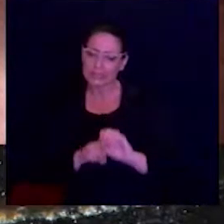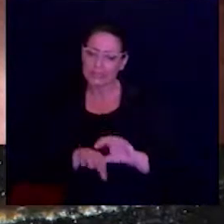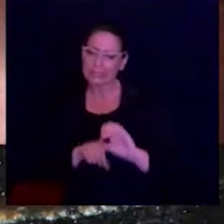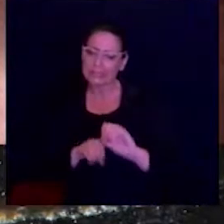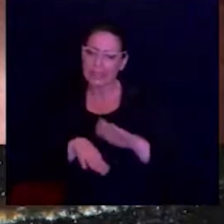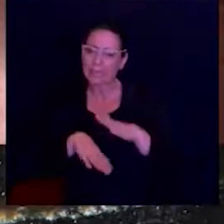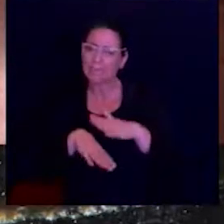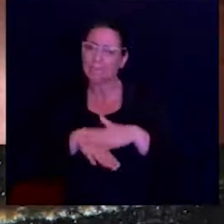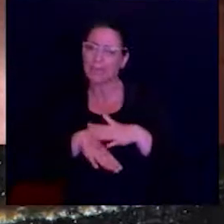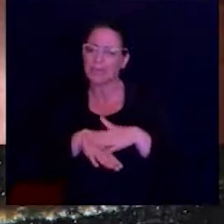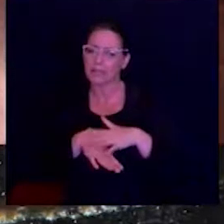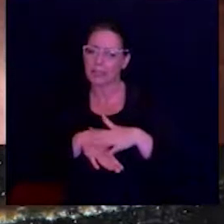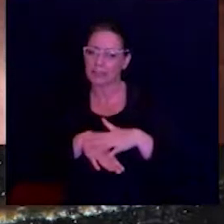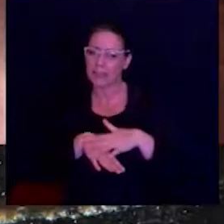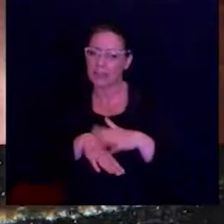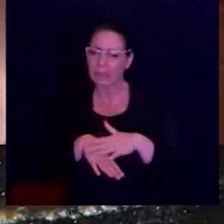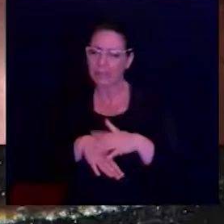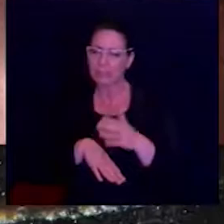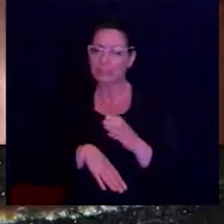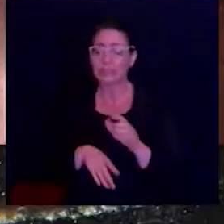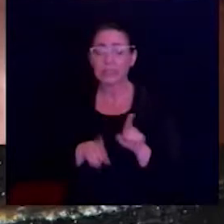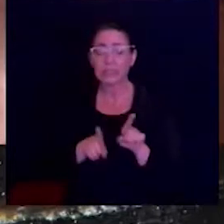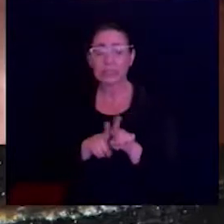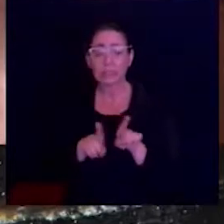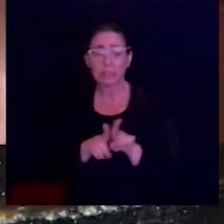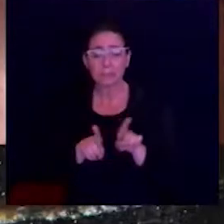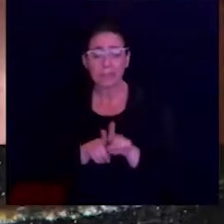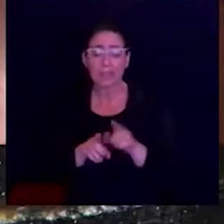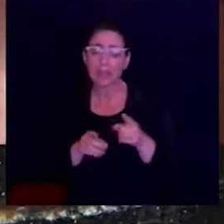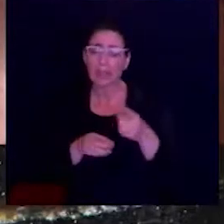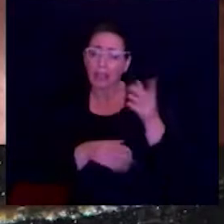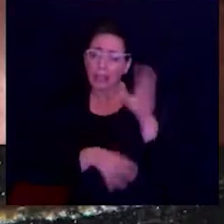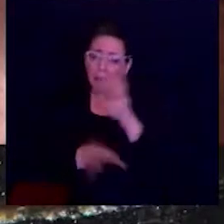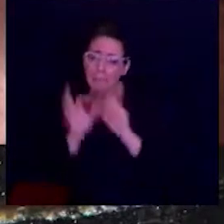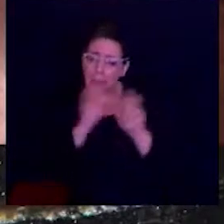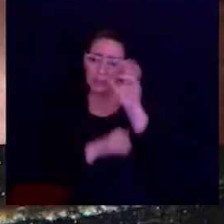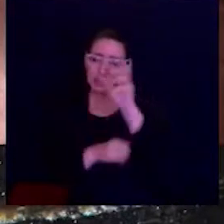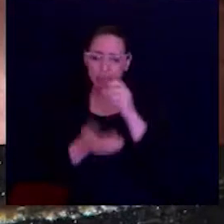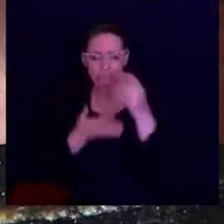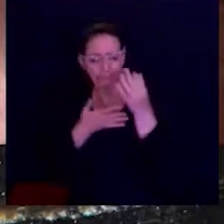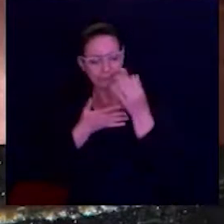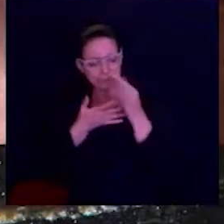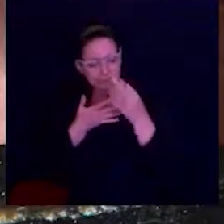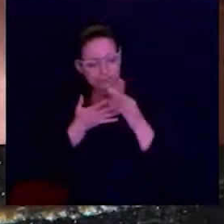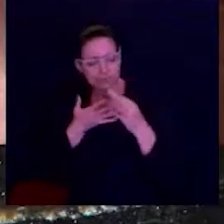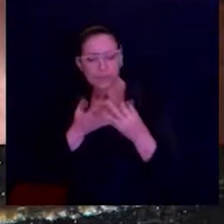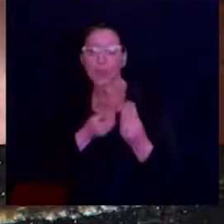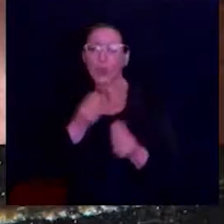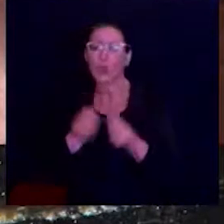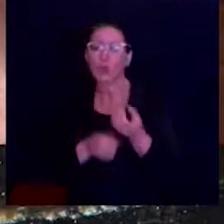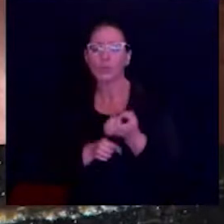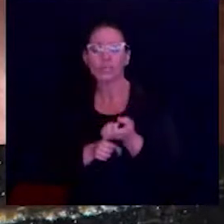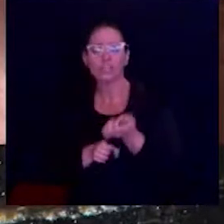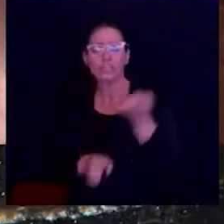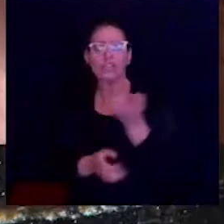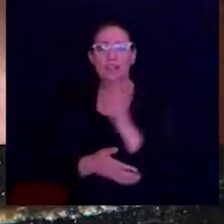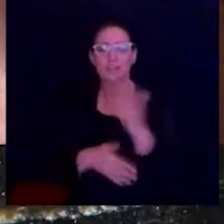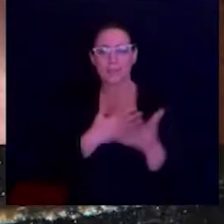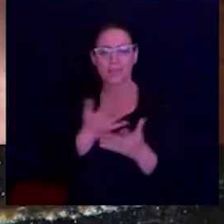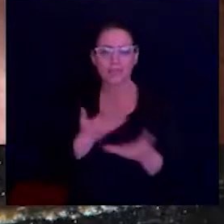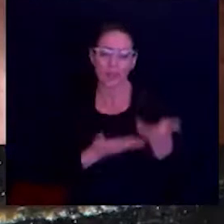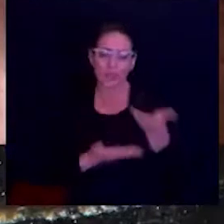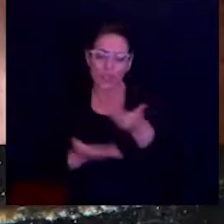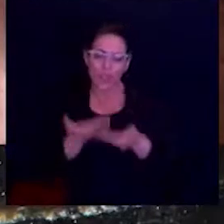matemática e sensoriamento remoto, mas também aprendi detalhes do dia a dia do profissional da engenharia ambiental que qualificaram nossas